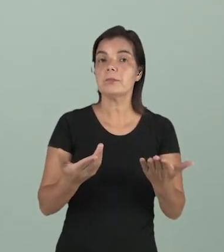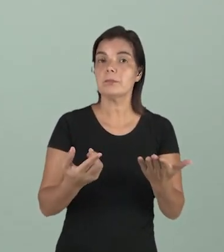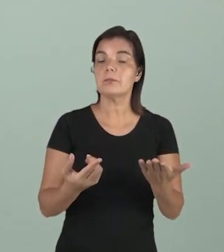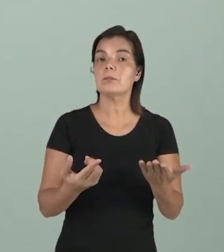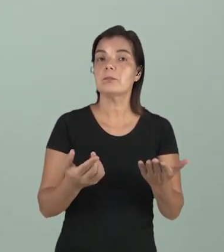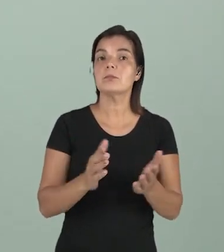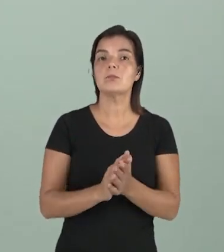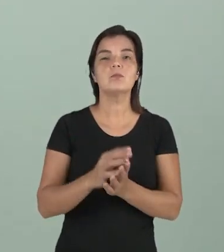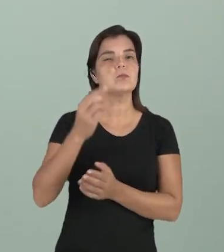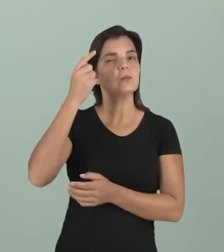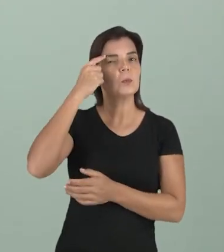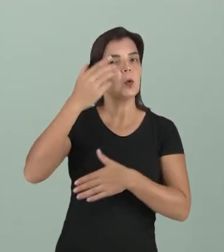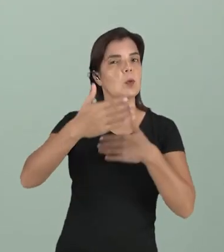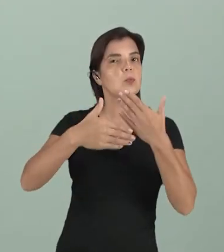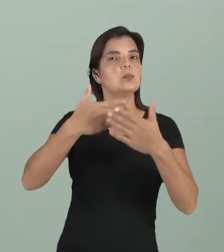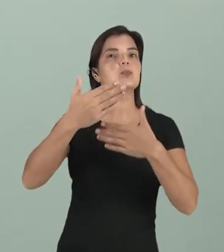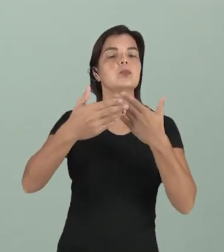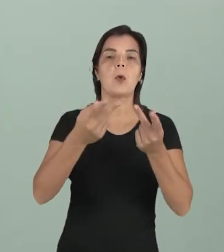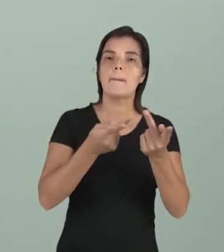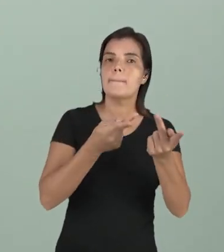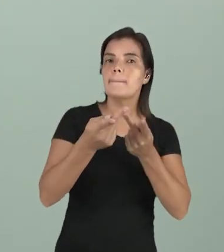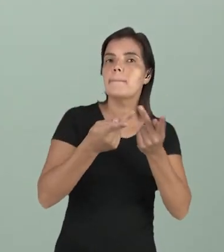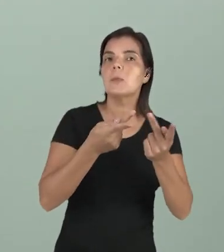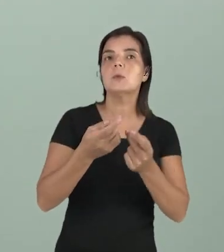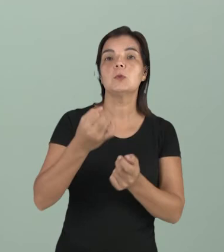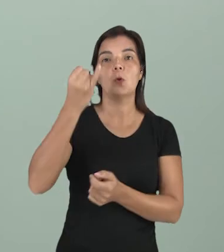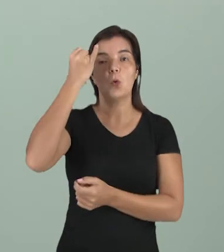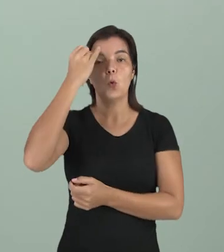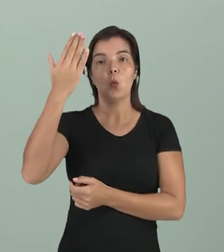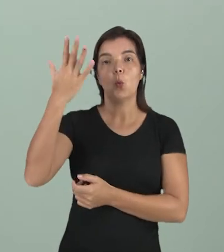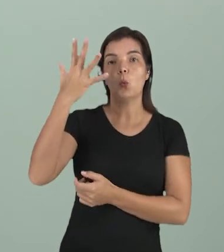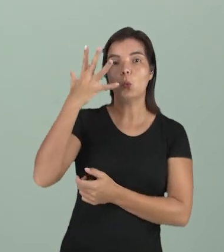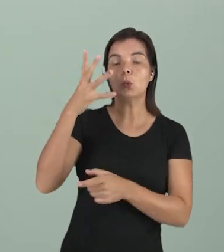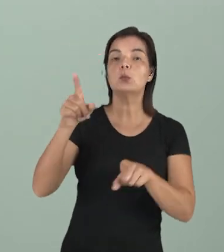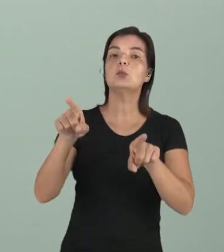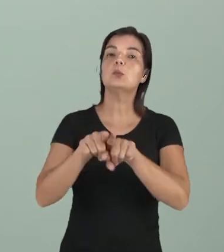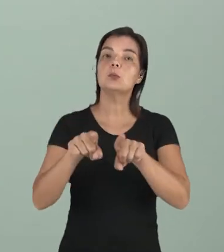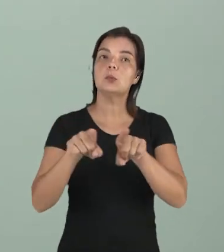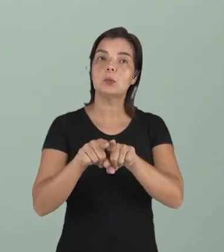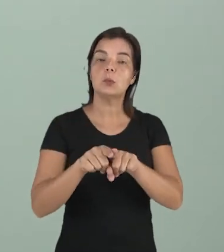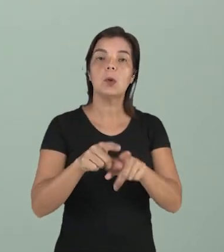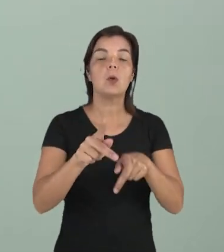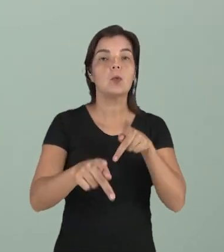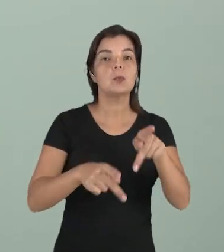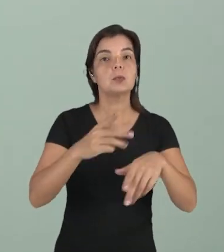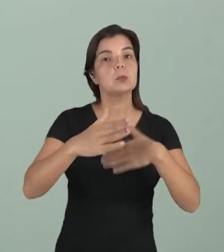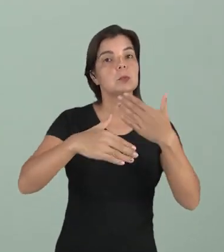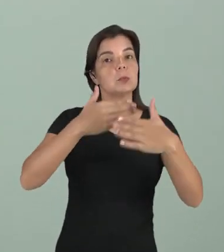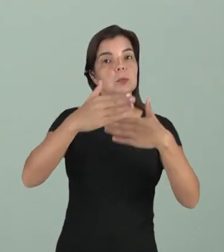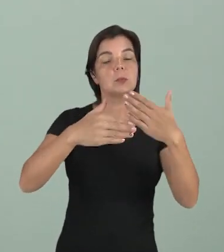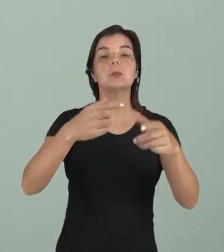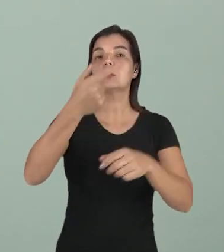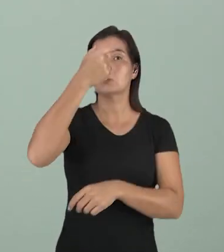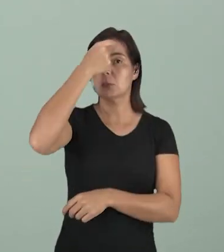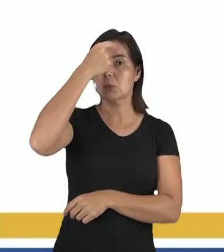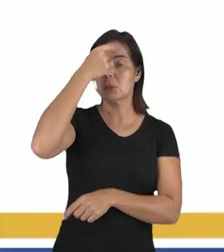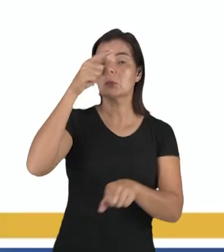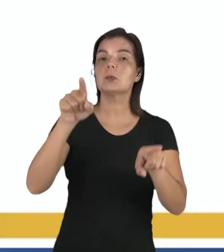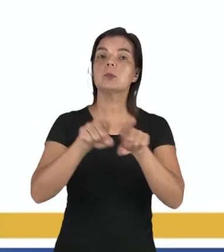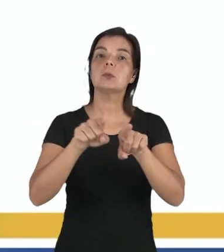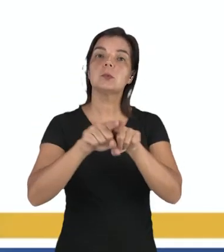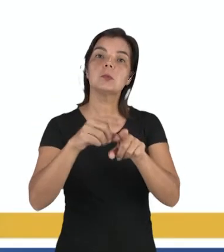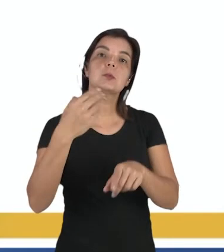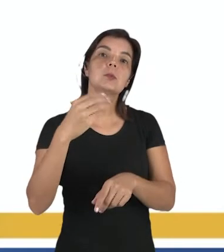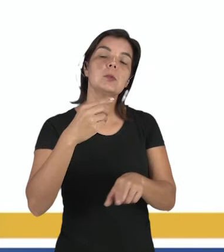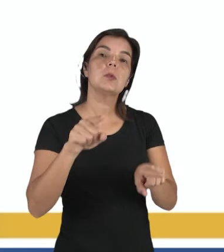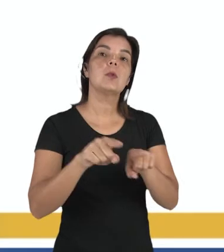impregnada desse ideal de progresso, o projeto iluminista, aposta no progresso da humanidade por meio do desenvolvimento da razão e da ciência.